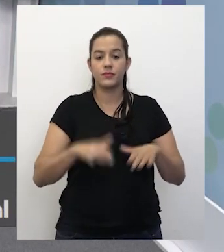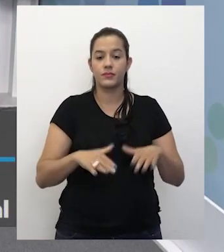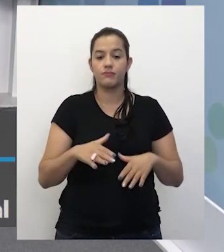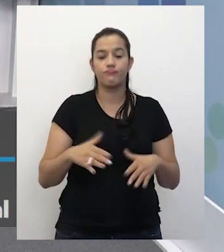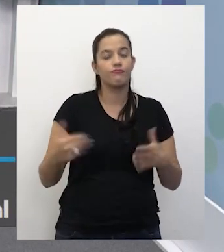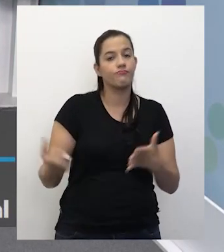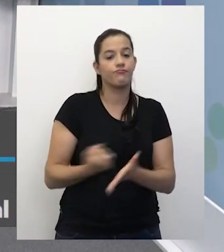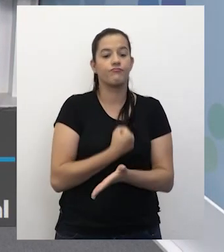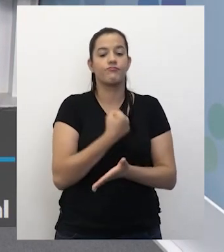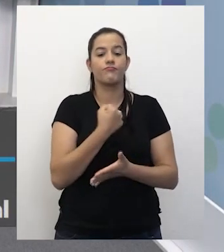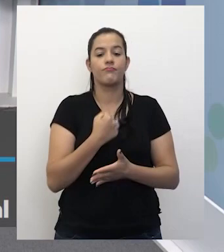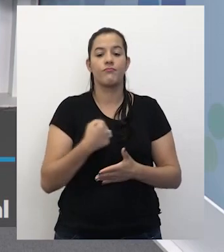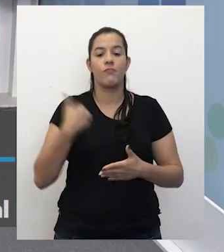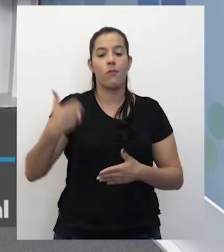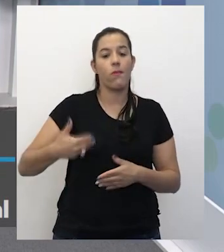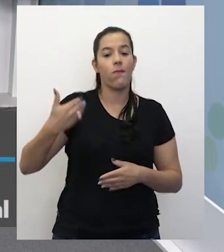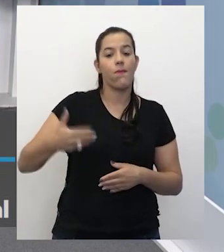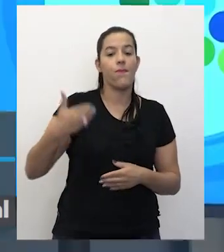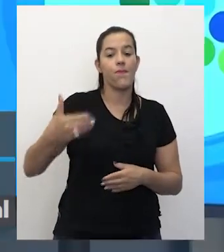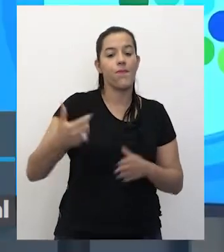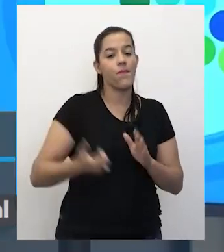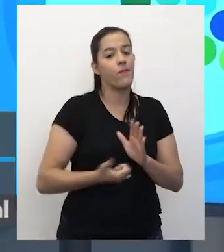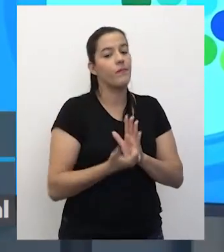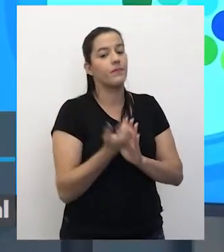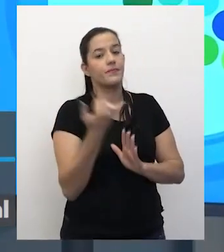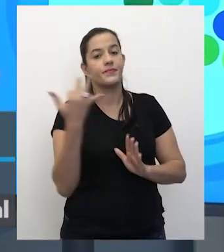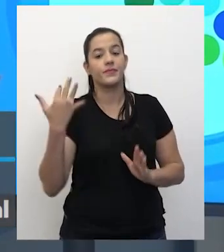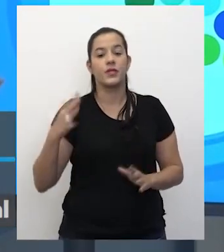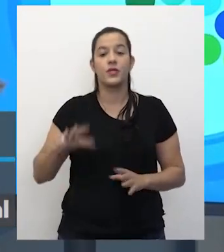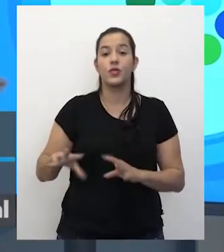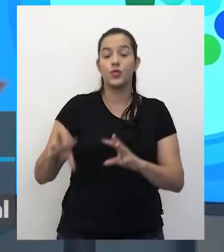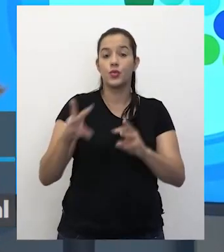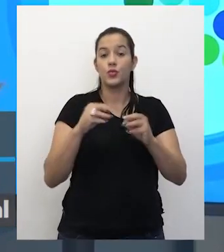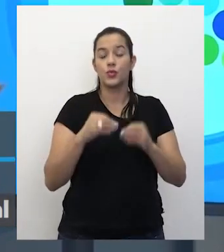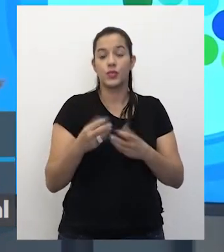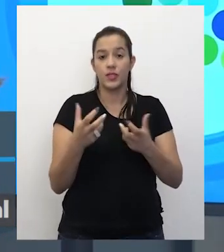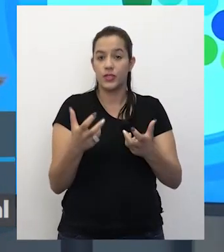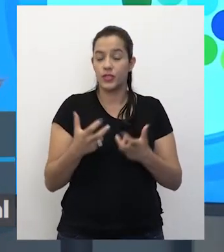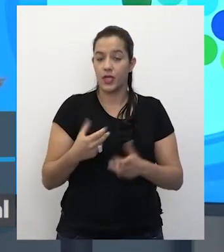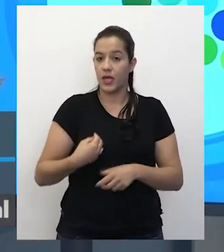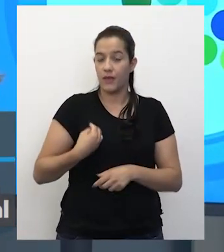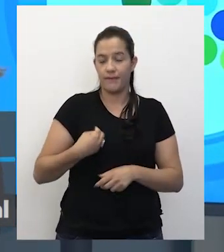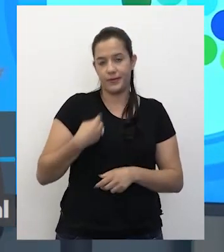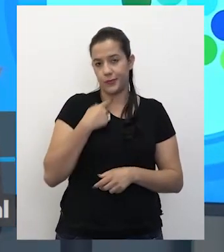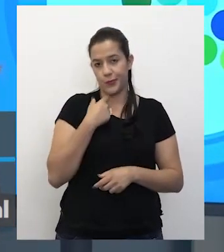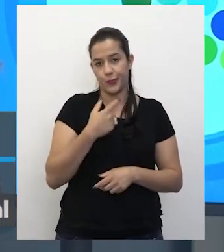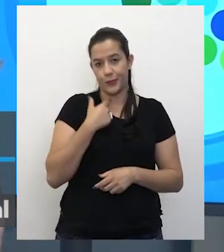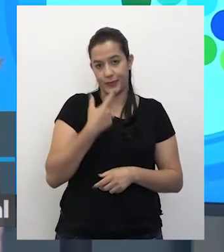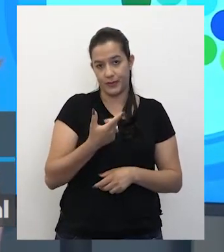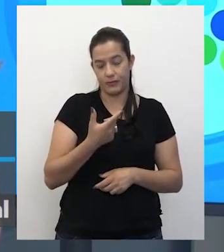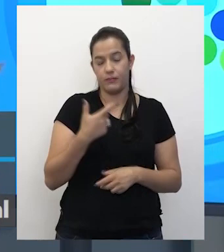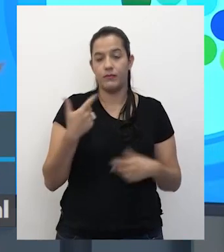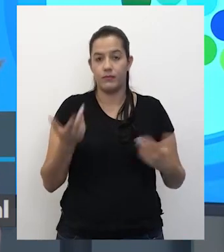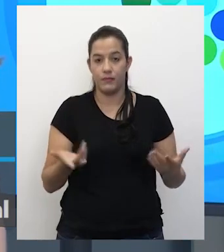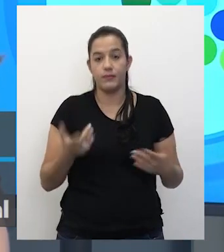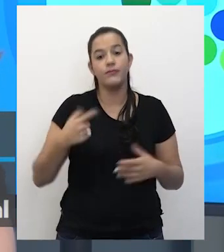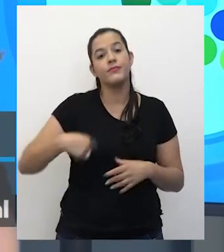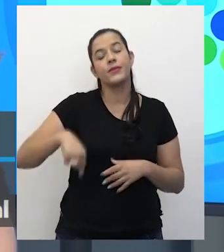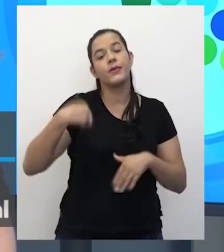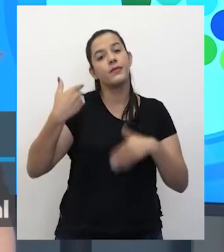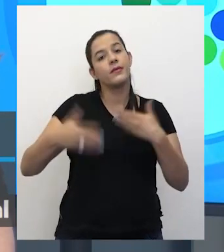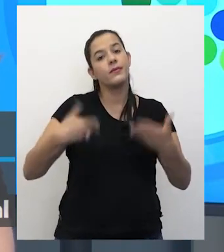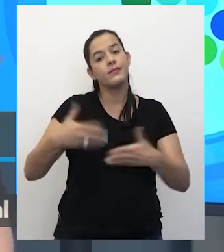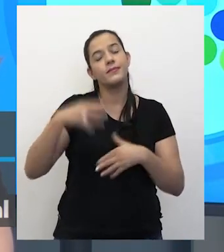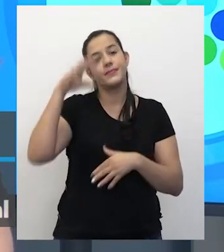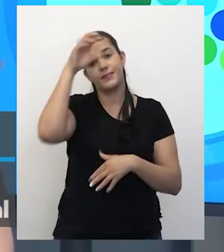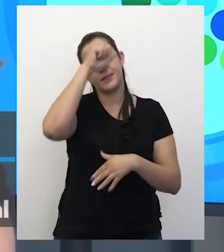frustração acontecem com uma frequência enorme, porque a gente não pode ter tudo que a gente quer na nossa vida, não é? Isso a gente aprende desde que a